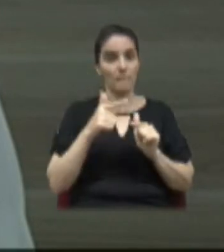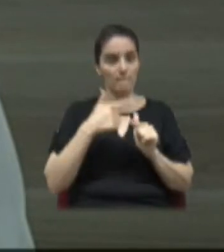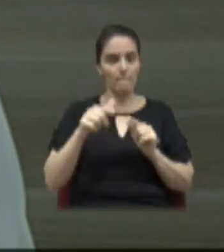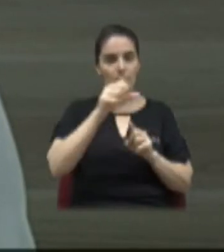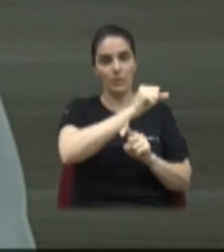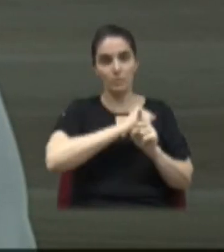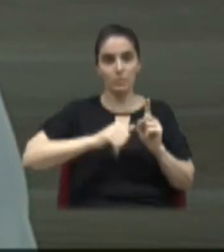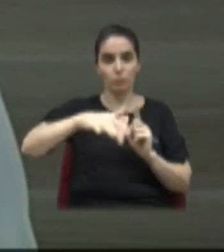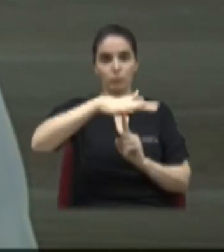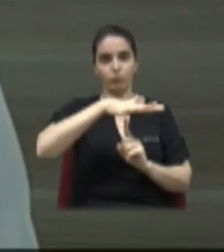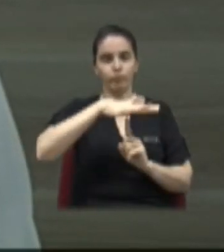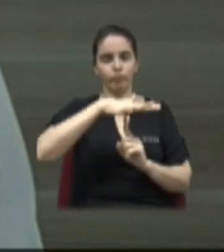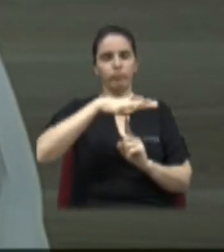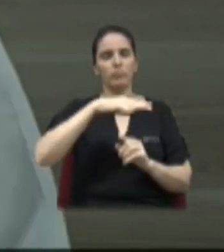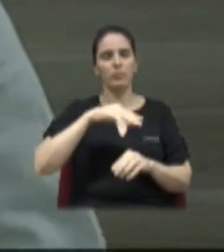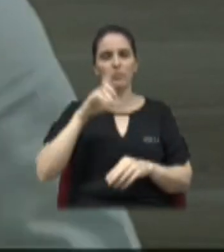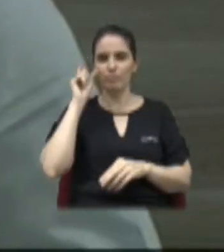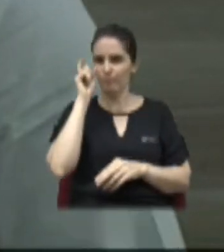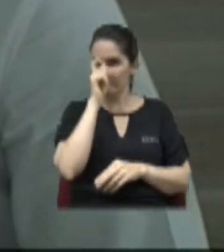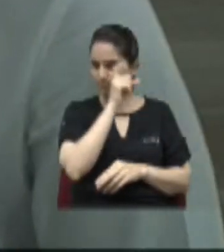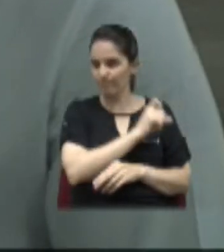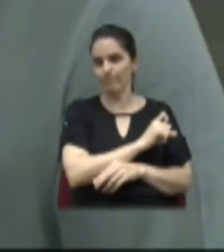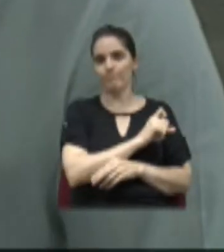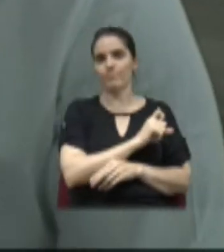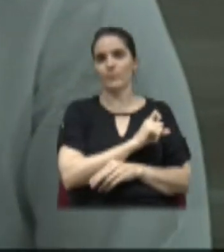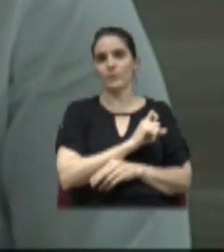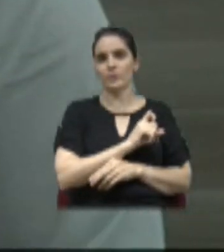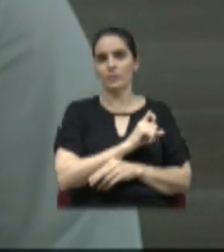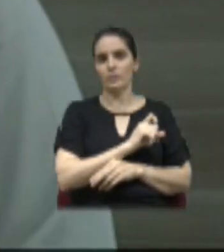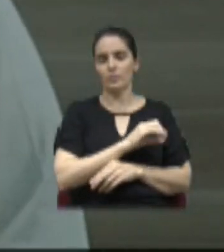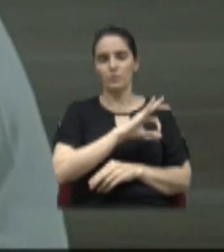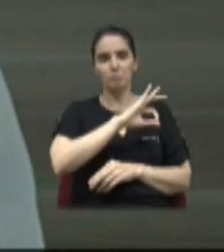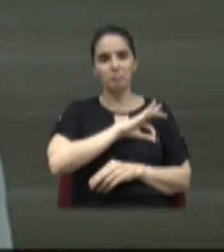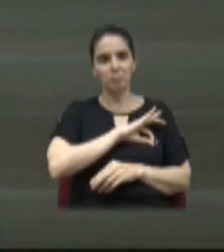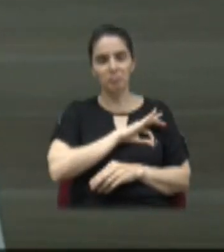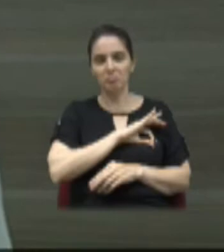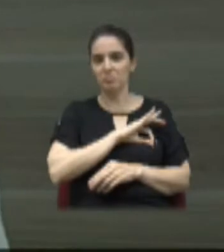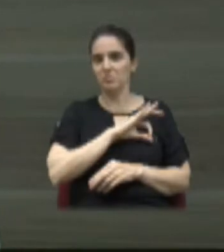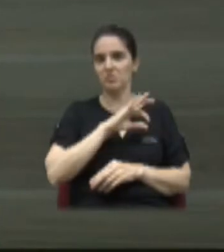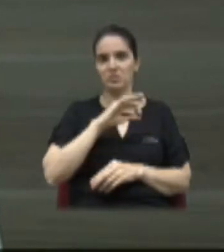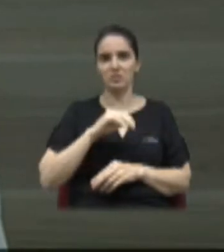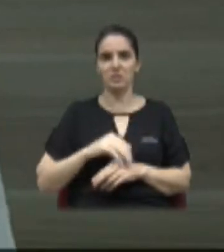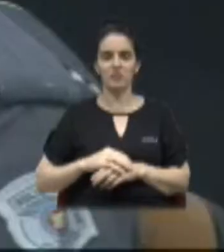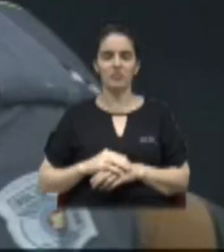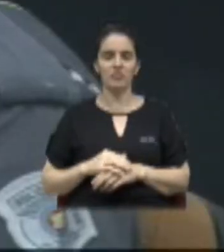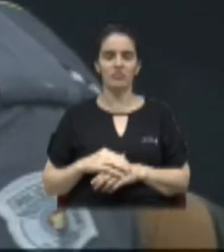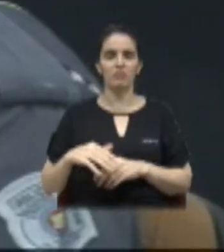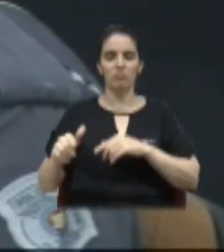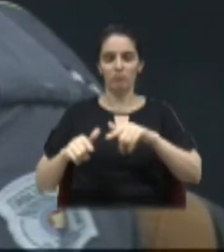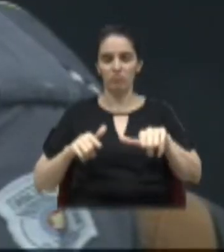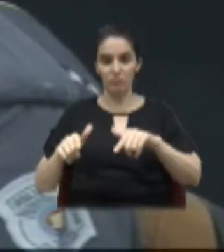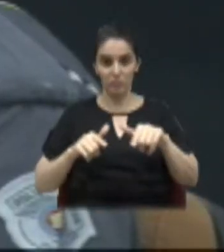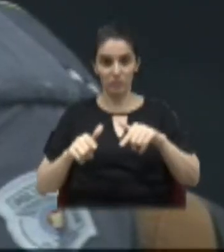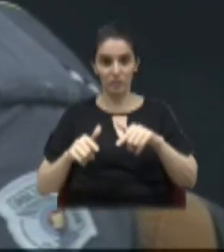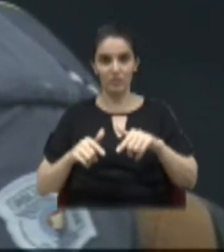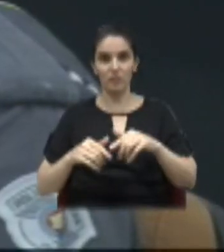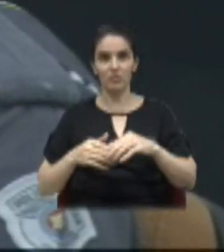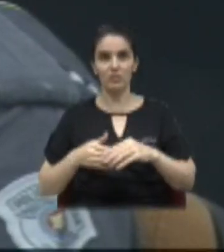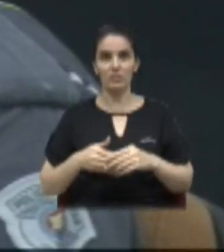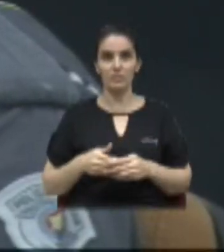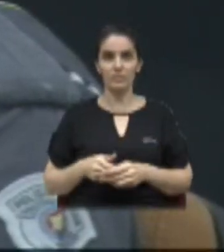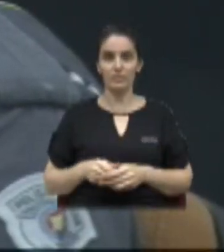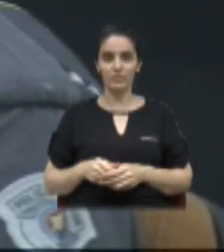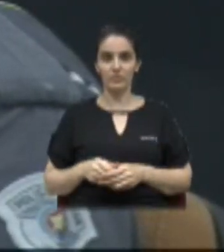bem que as condições péssimas e precárias que a Polícia Militar Civil enfrenta, o bandido muitas vezes